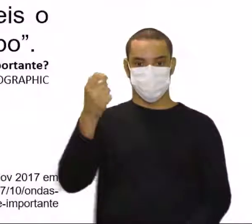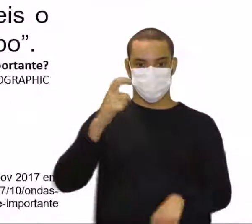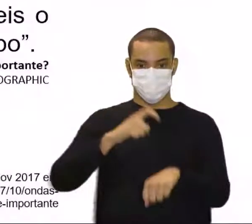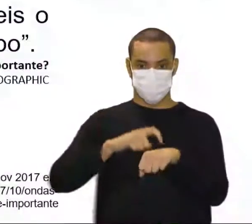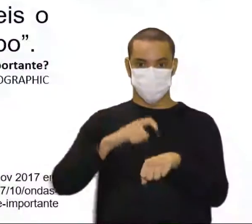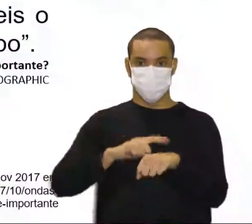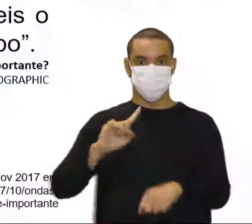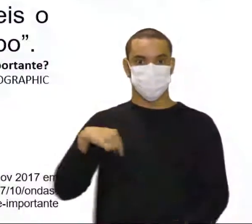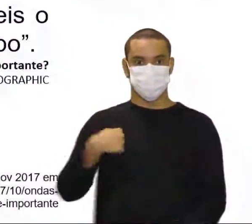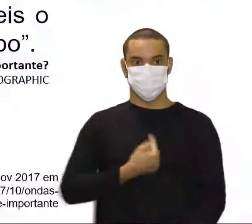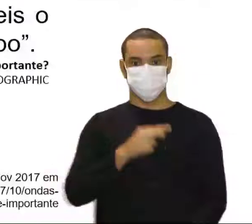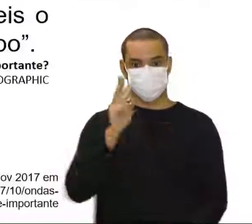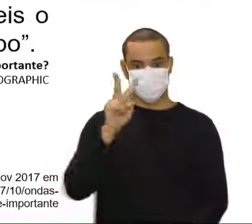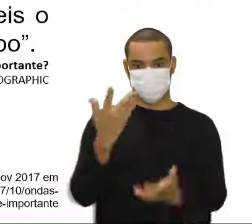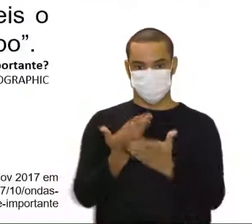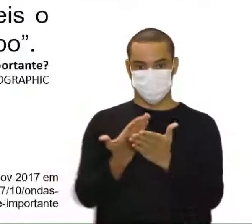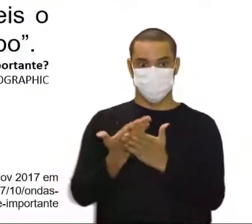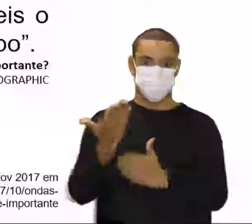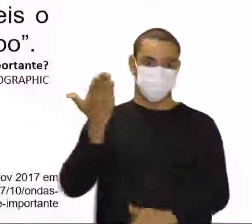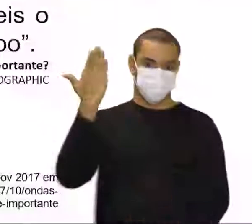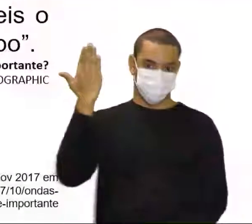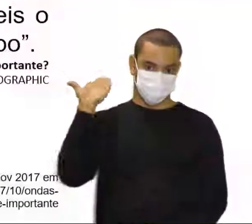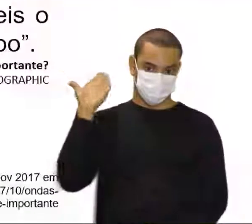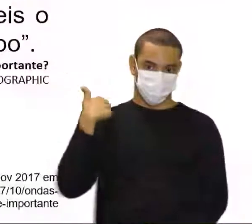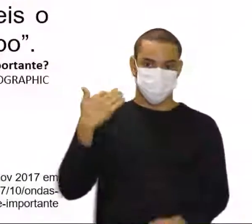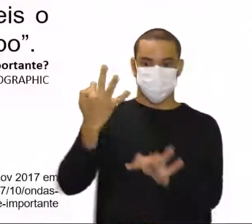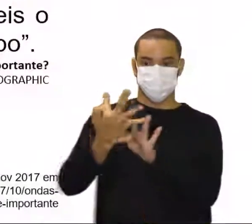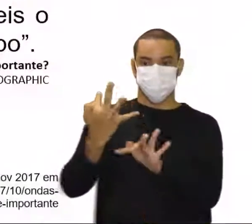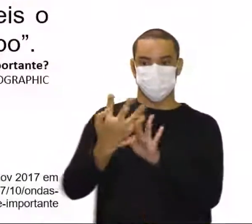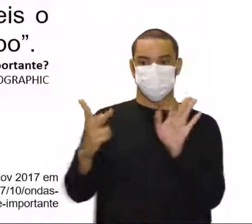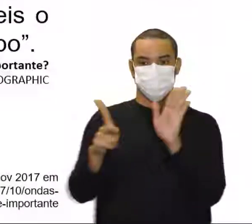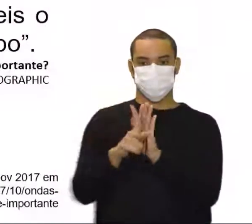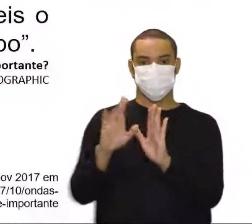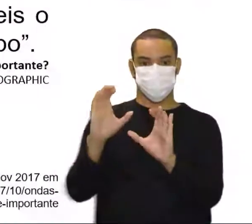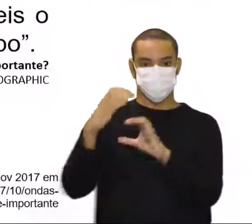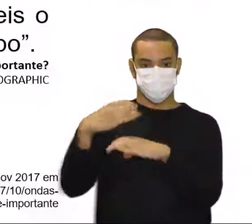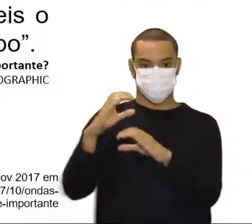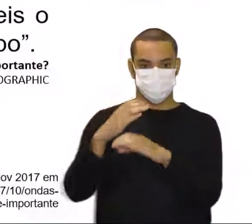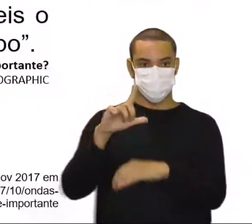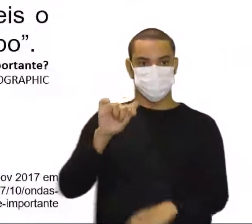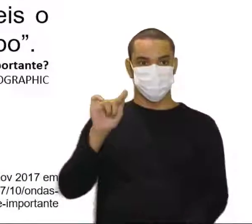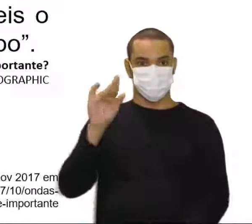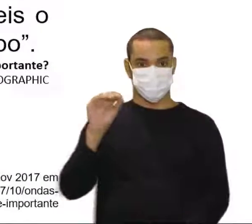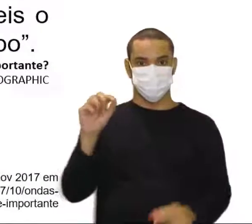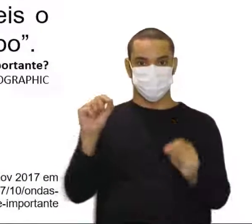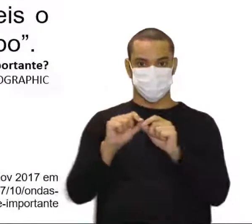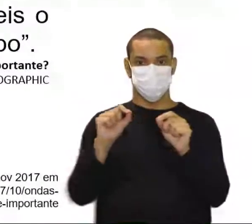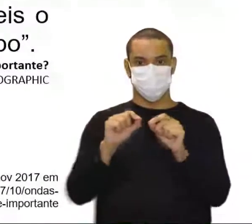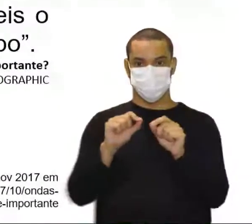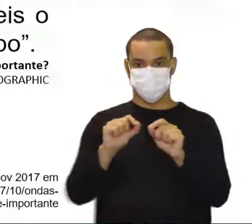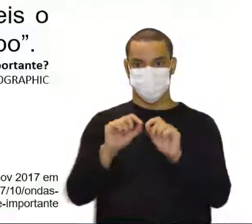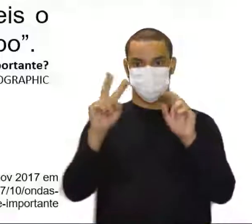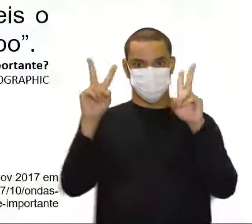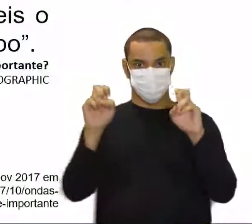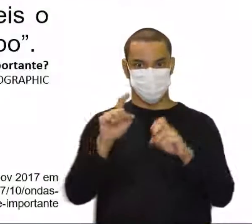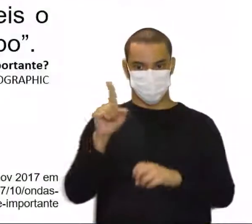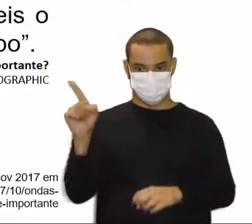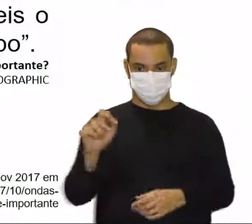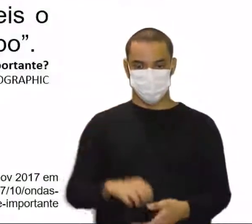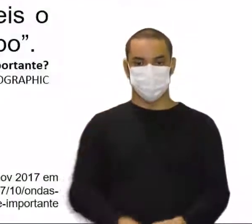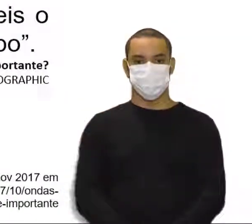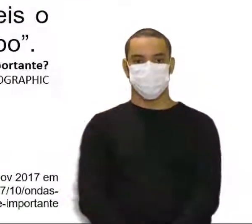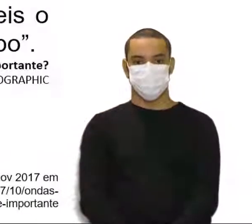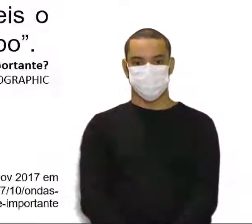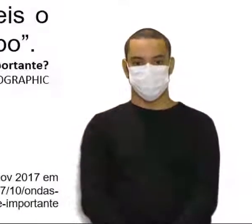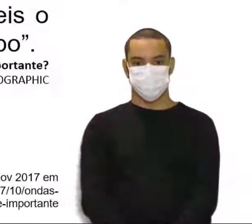nós vimos na aula passada e foi lá os físicos do Laboratório LIGO que falaram a respeito disso daí, ok? E